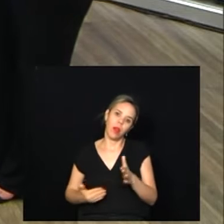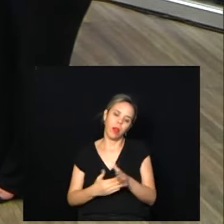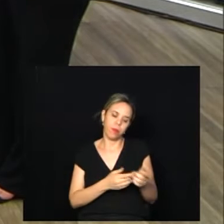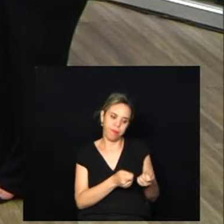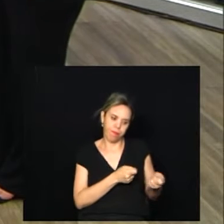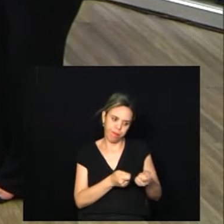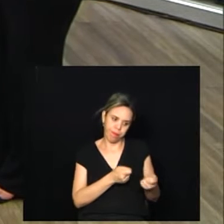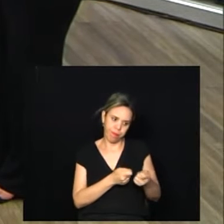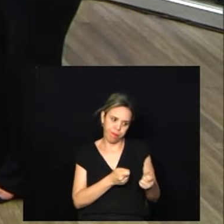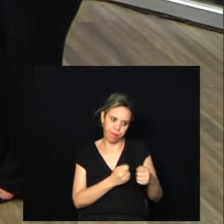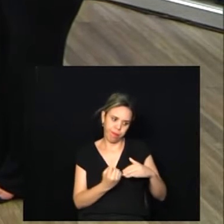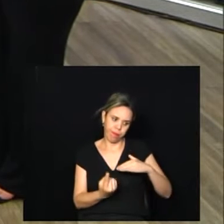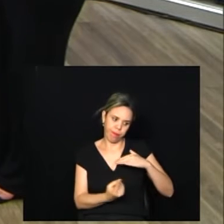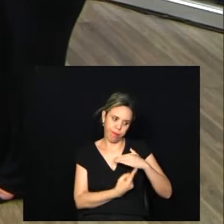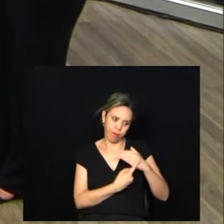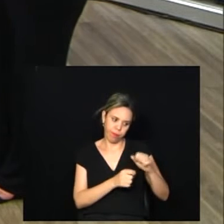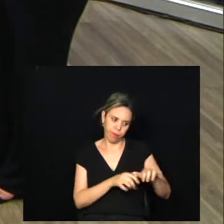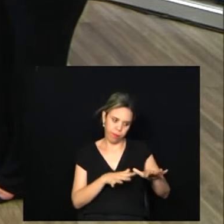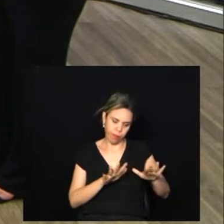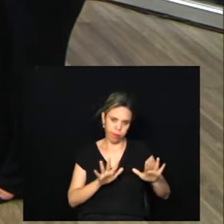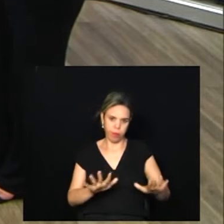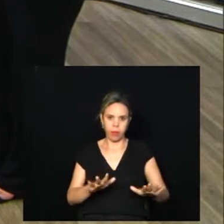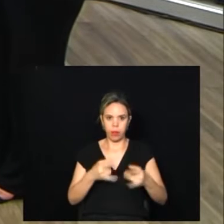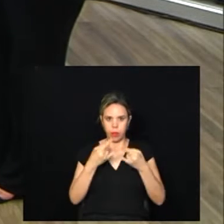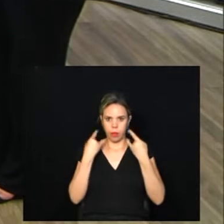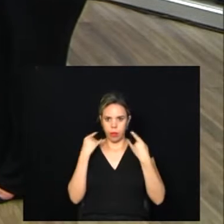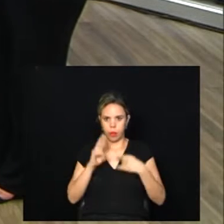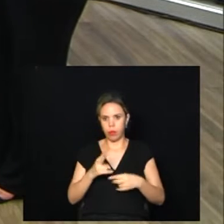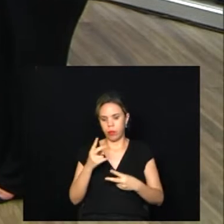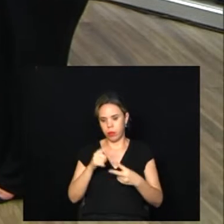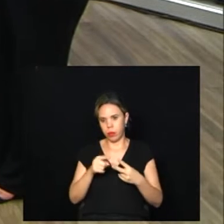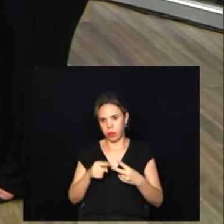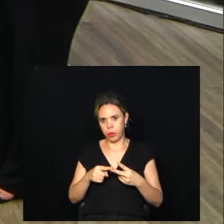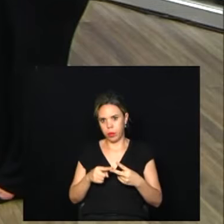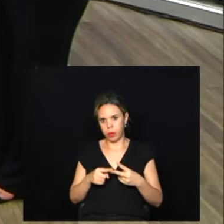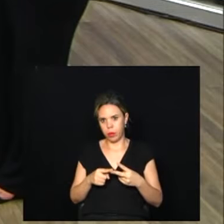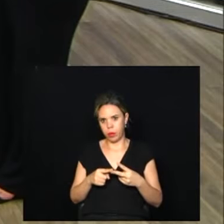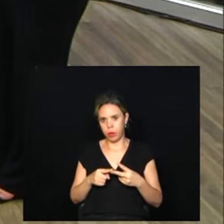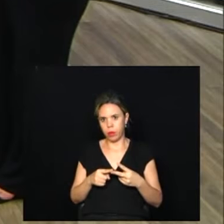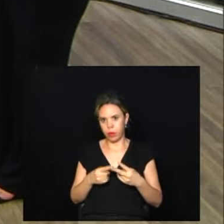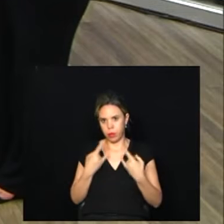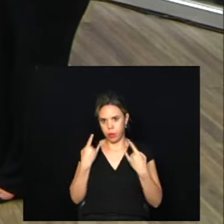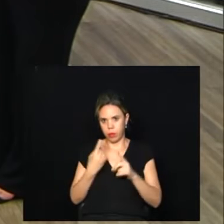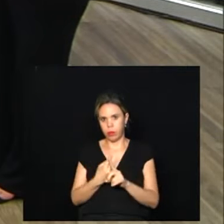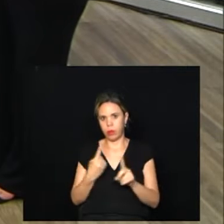controlada logo aqui na entrada do plenário, mas as pessoas têm essas duas opções: máscara,